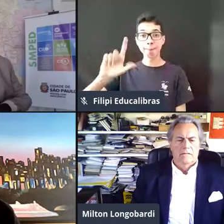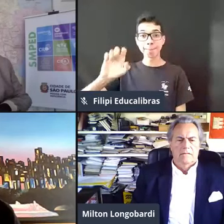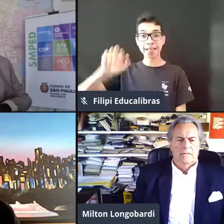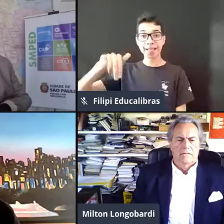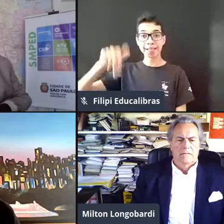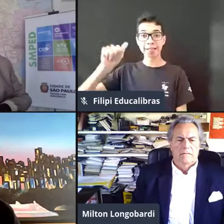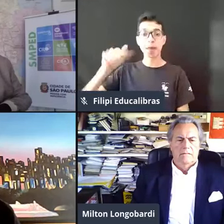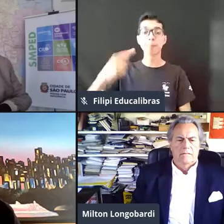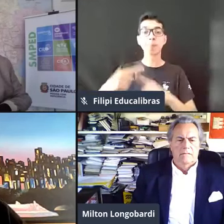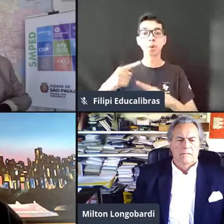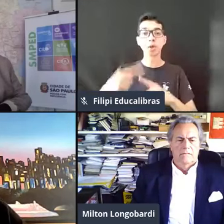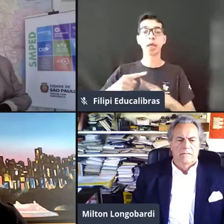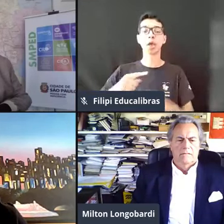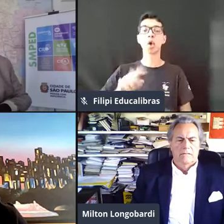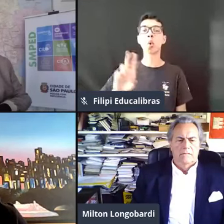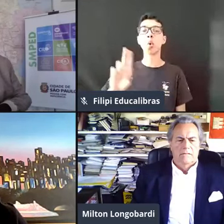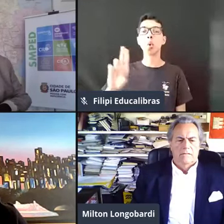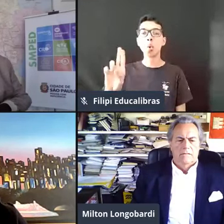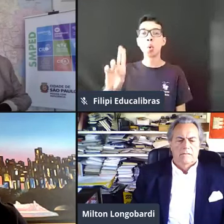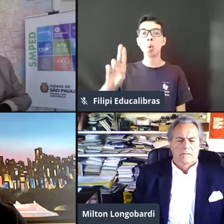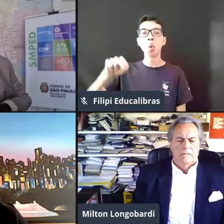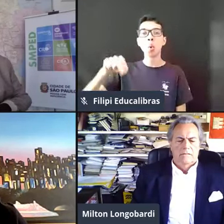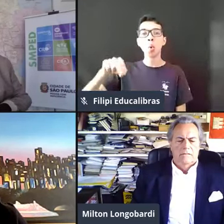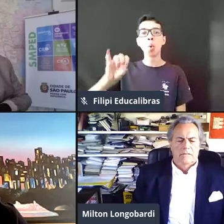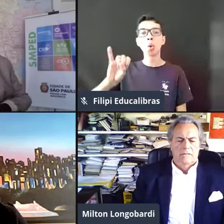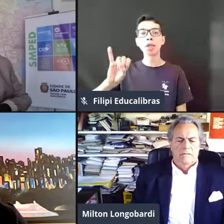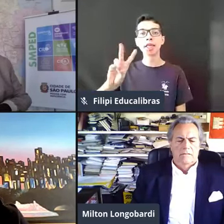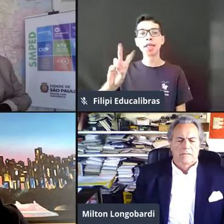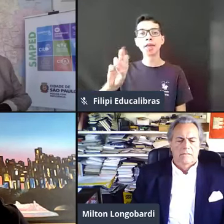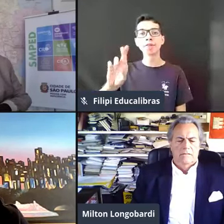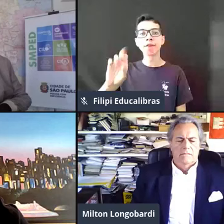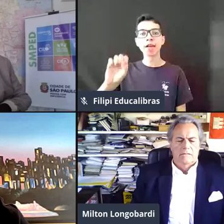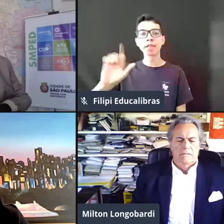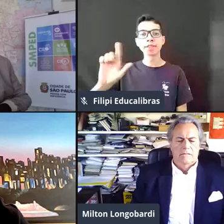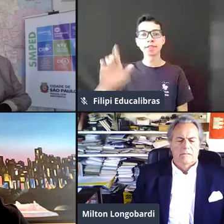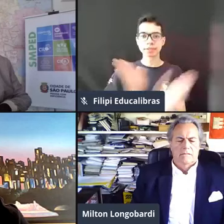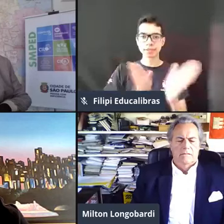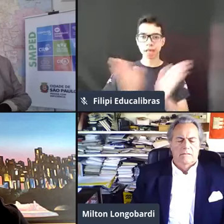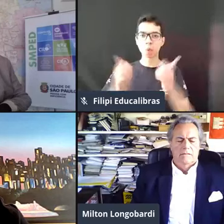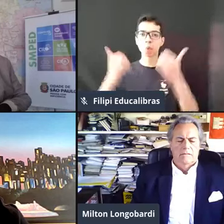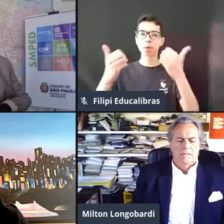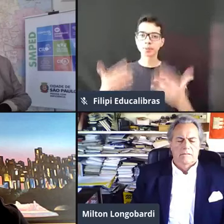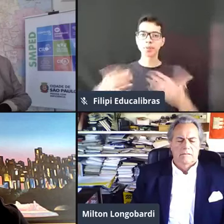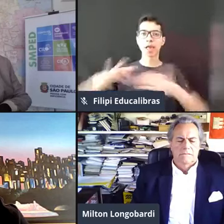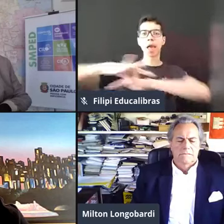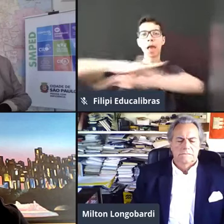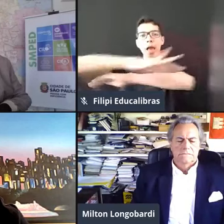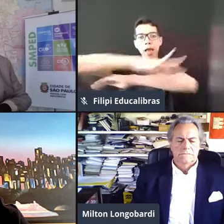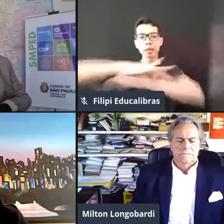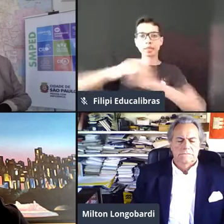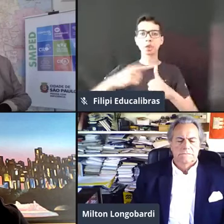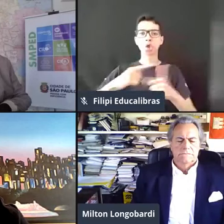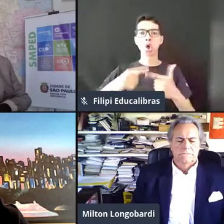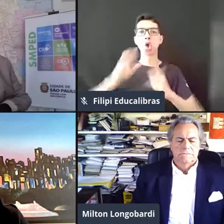em arquitetônica, comunicacional, digital e atinal,